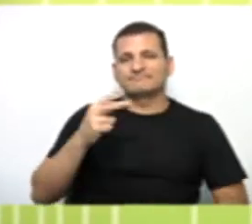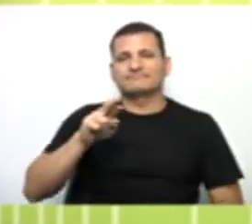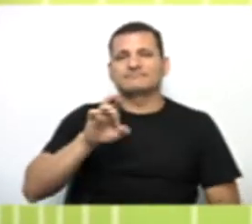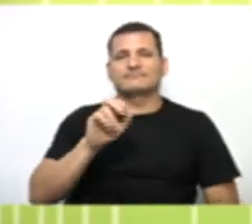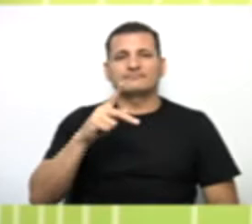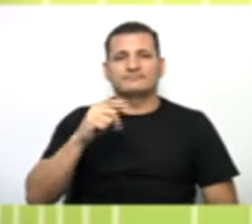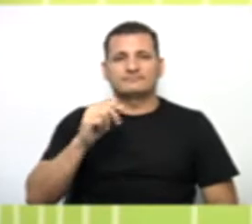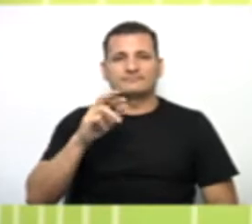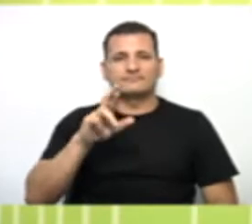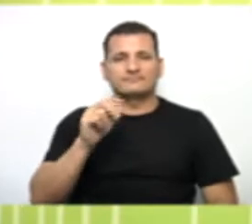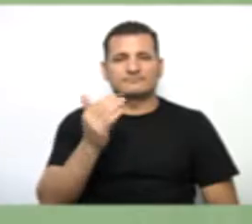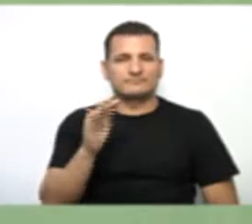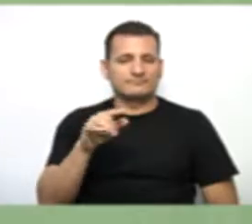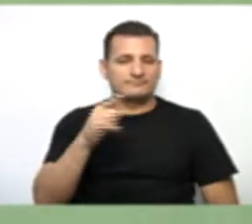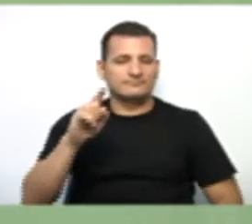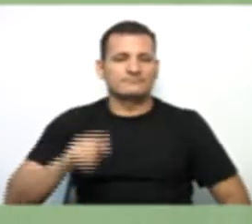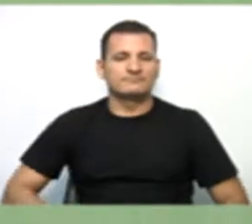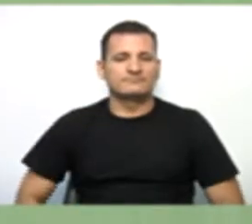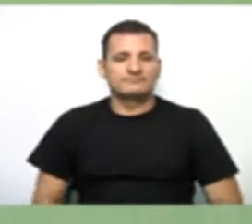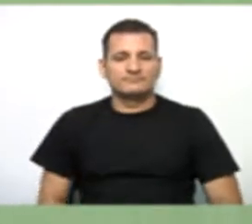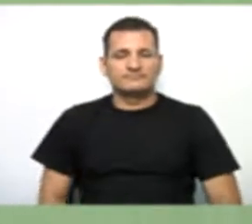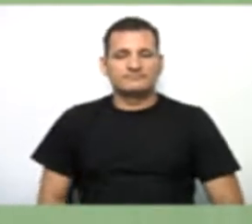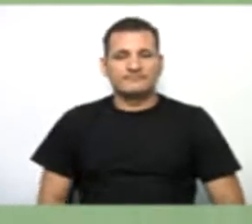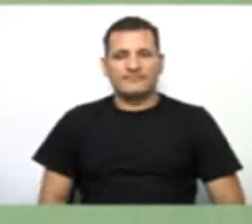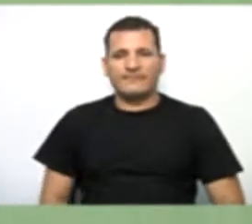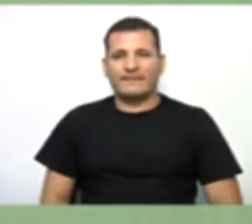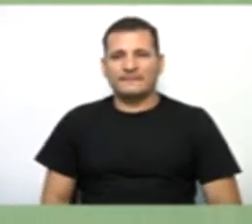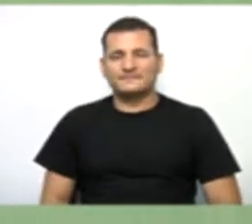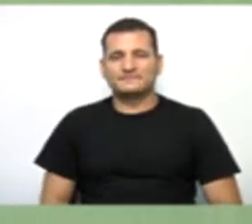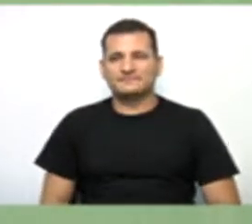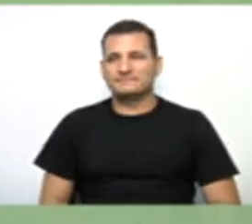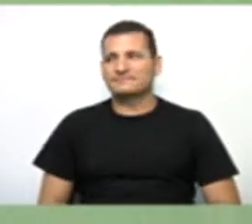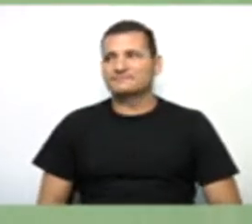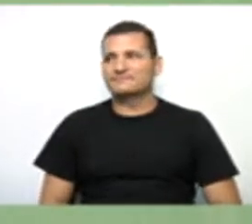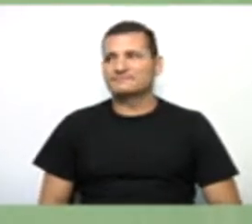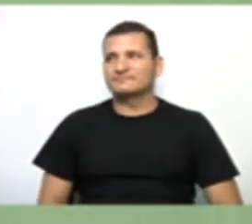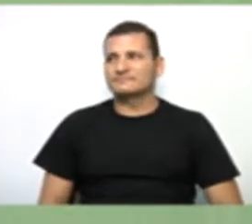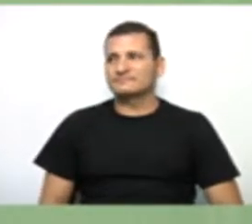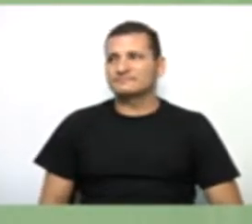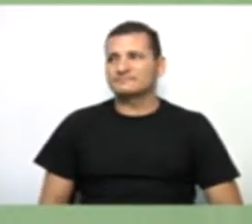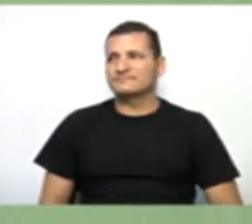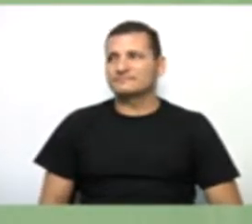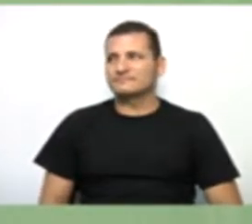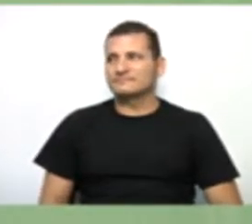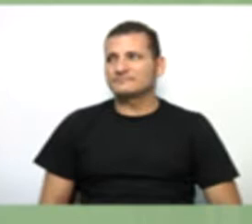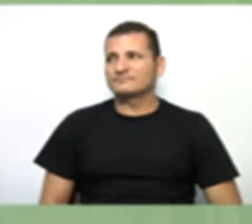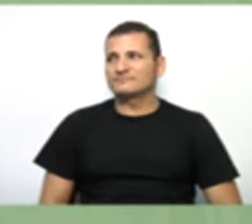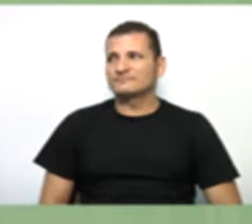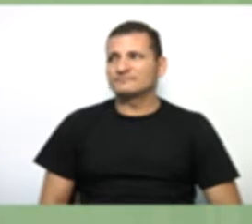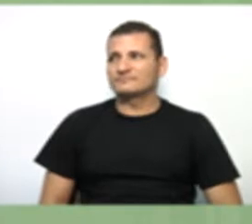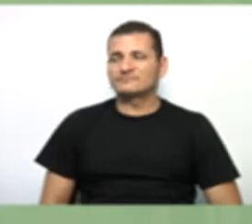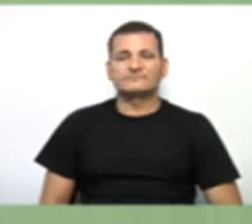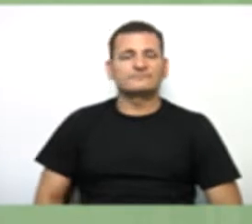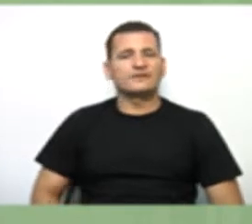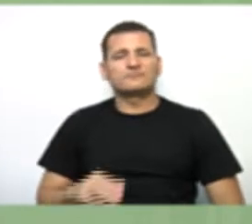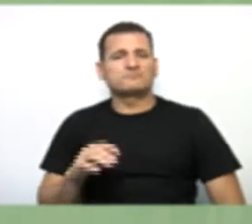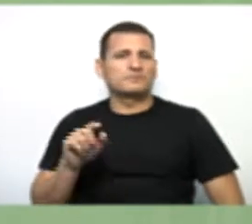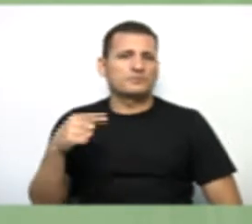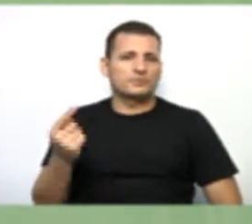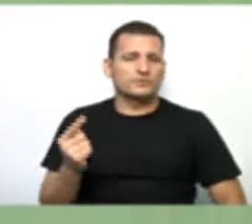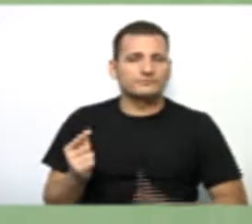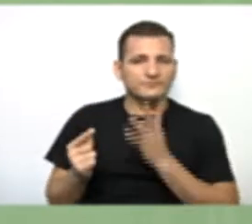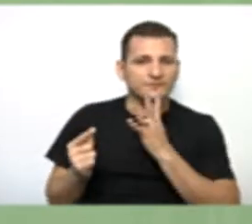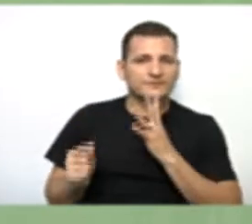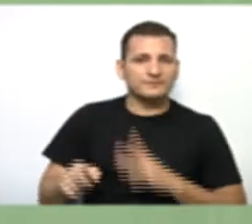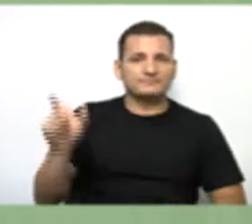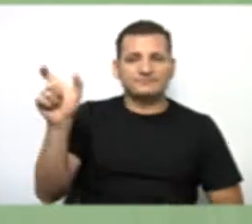certo? Acompanhe então comigo aí, olha só. Aqui diz o seguinte: depois de conhecer com quem vai